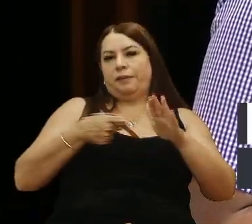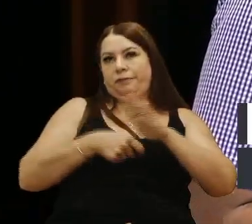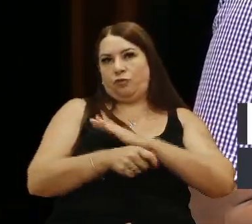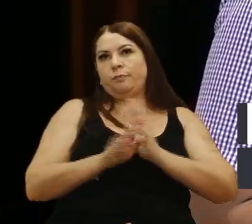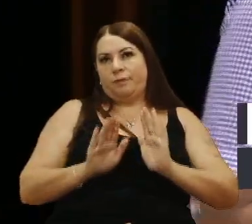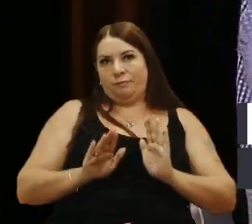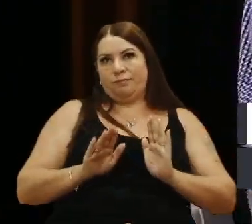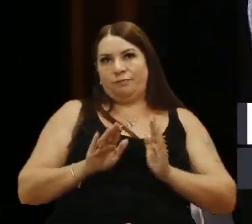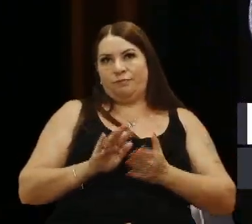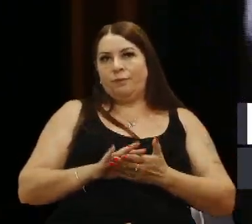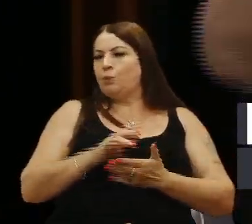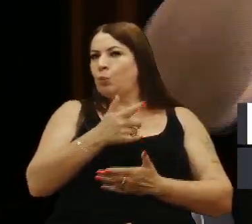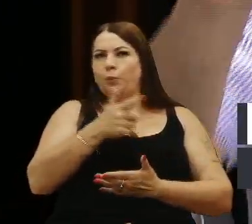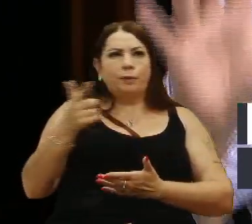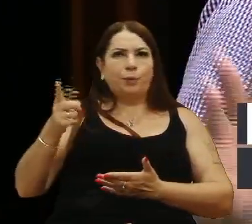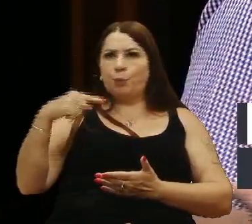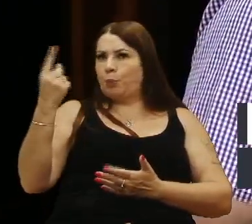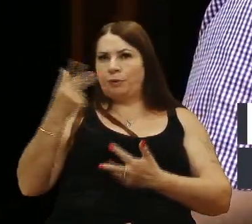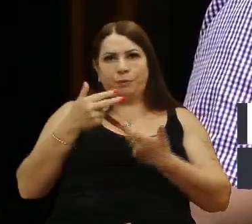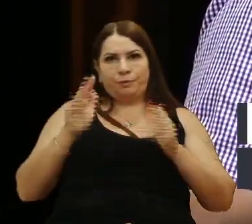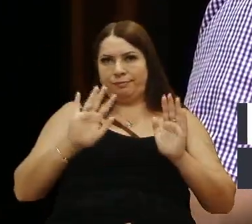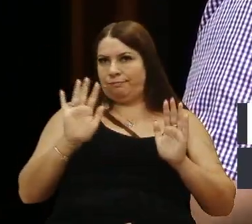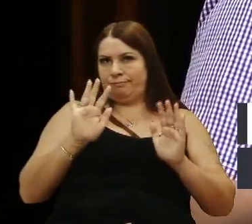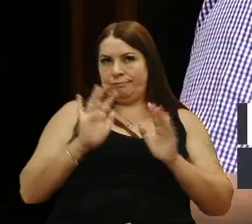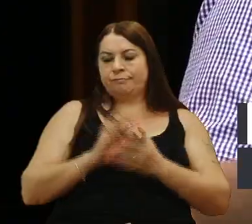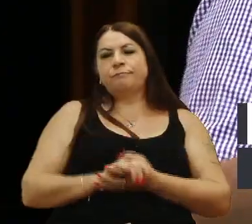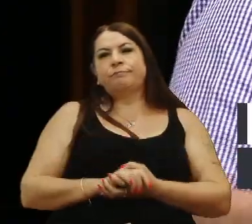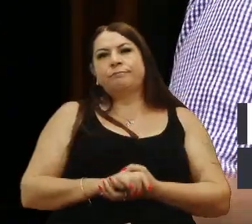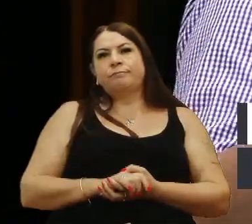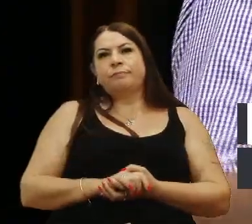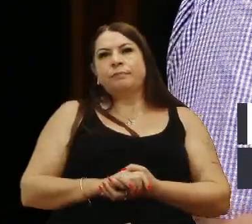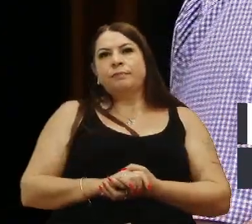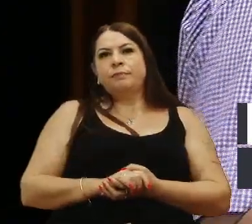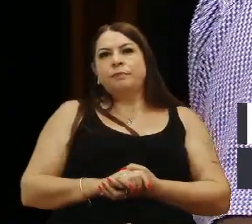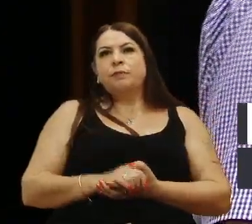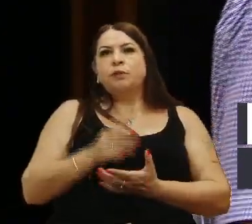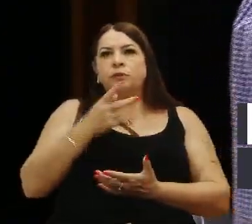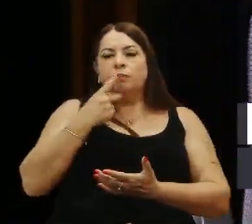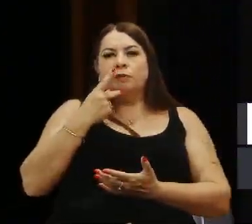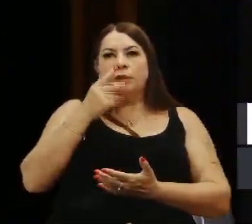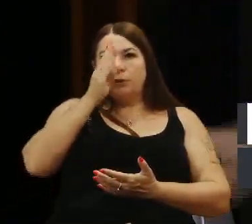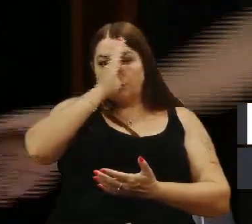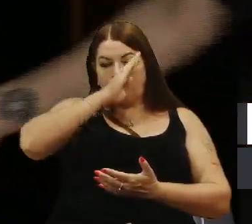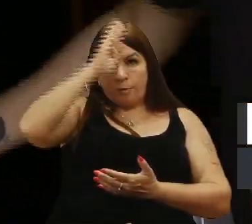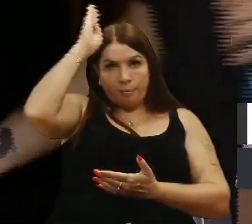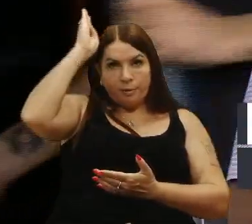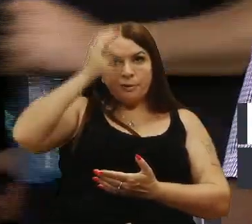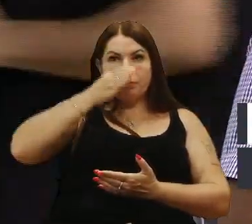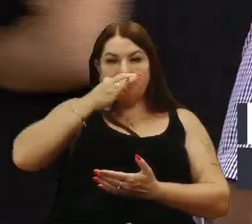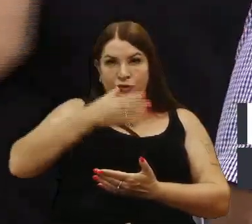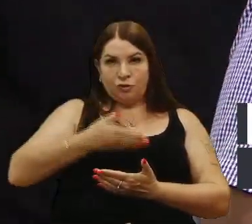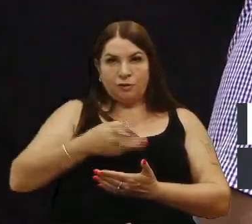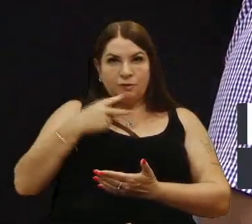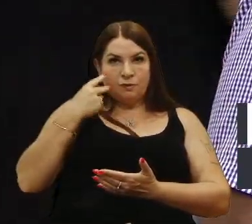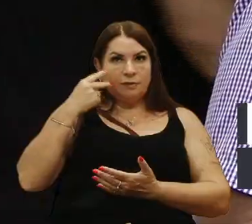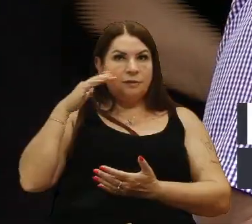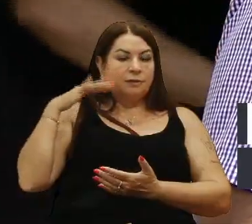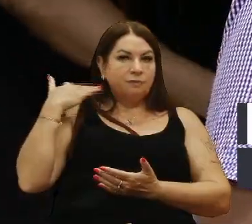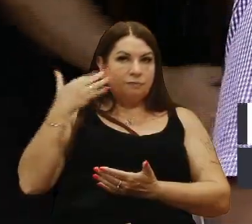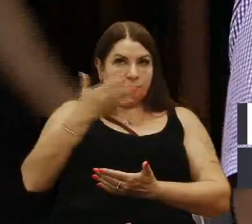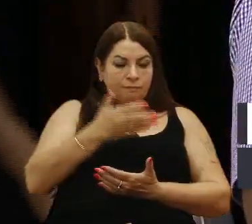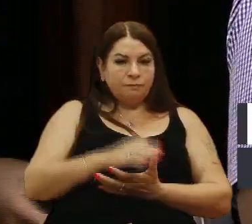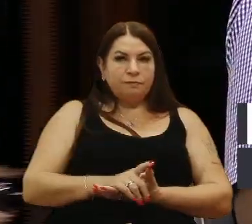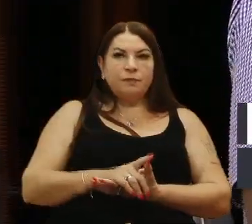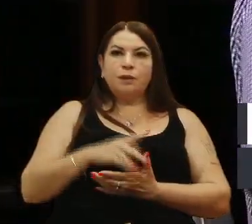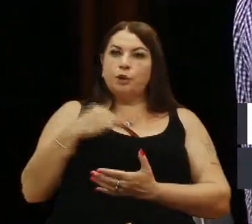investimento. Não existe outra coisa. E quando a gente fala de bombeiros em Caxias, vereadora Andressa Marques,